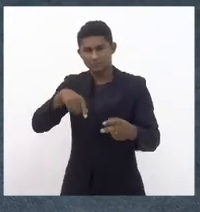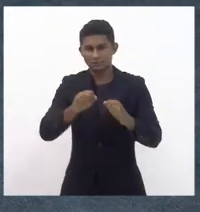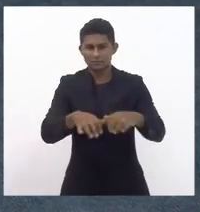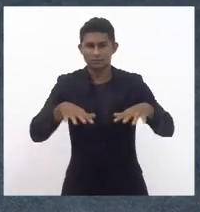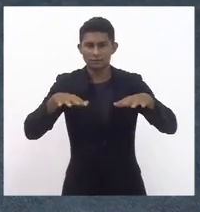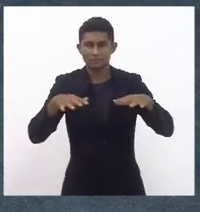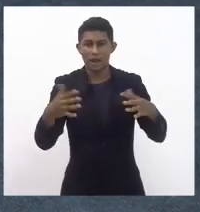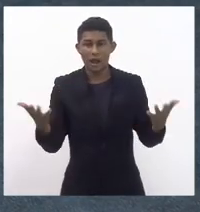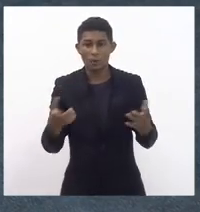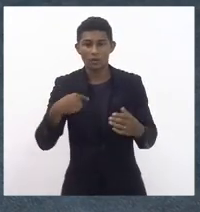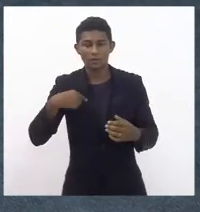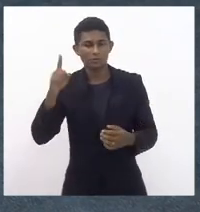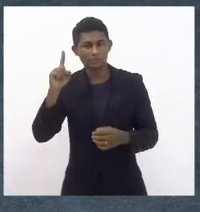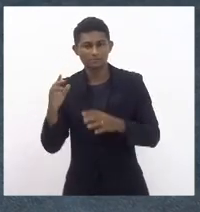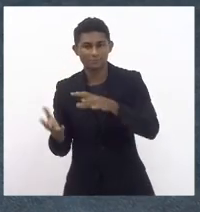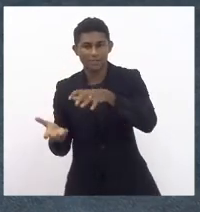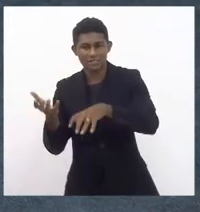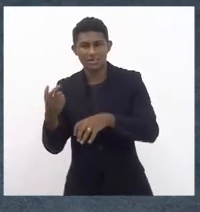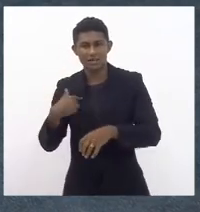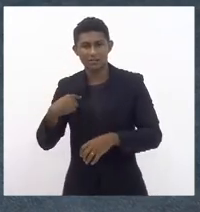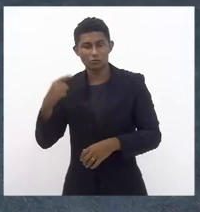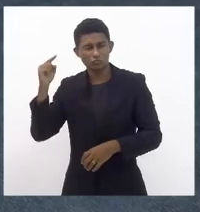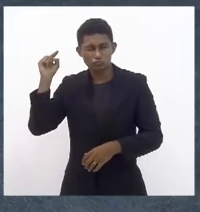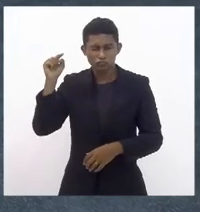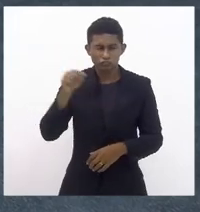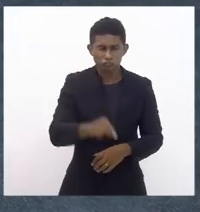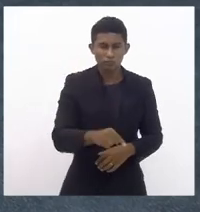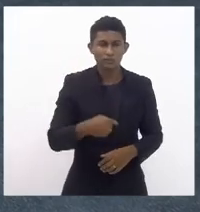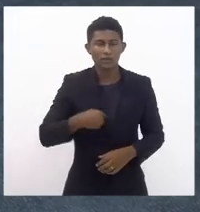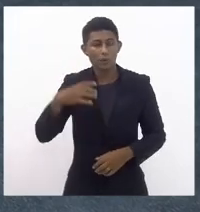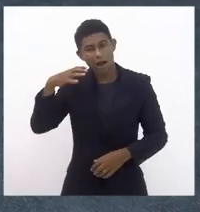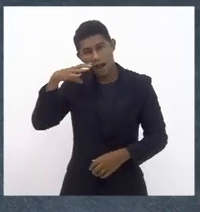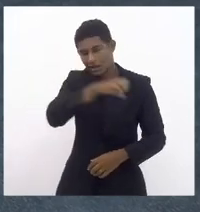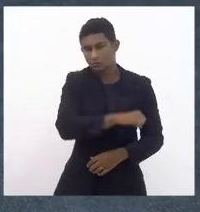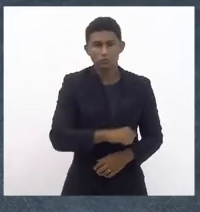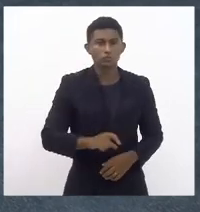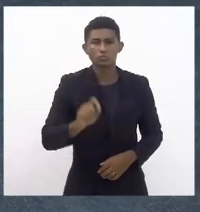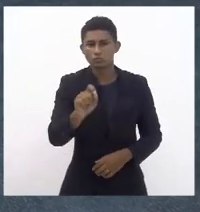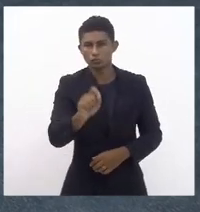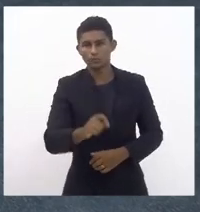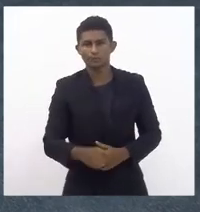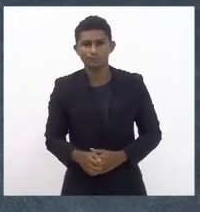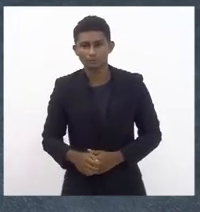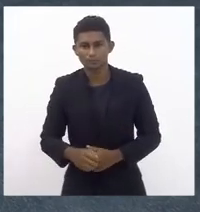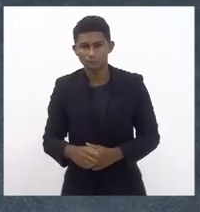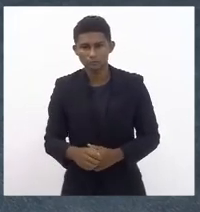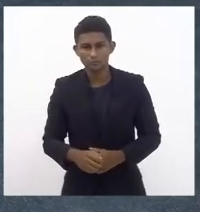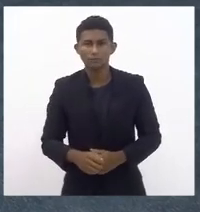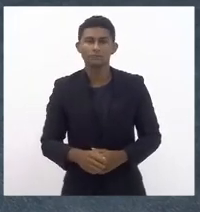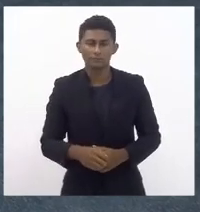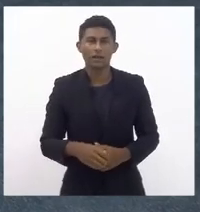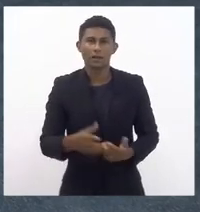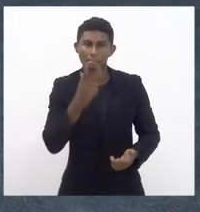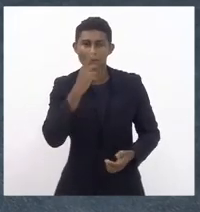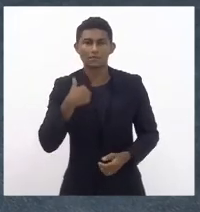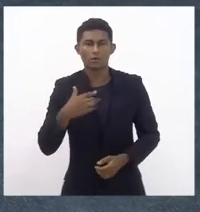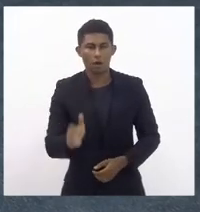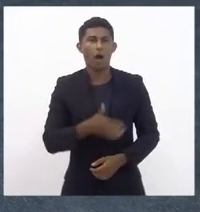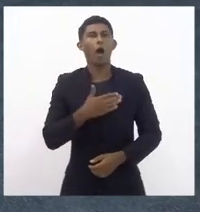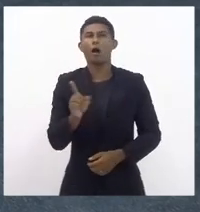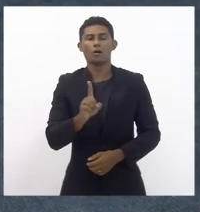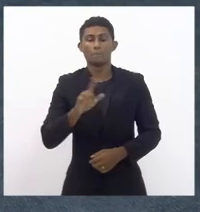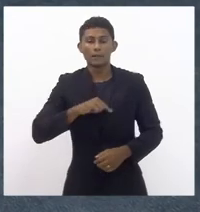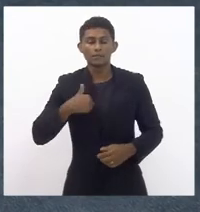tô vendo agora de Brasília é mas eu queria fazer um banner a parte primeiro para dizer que não me surpreendi mas não lembra muito